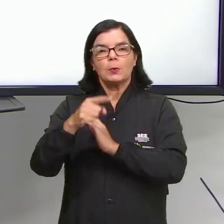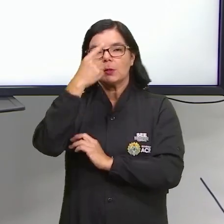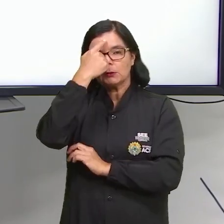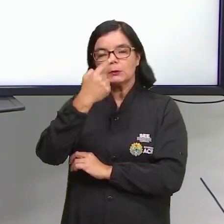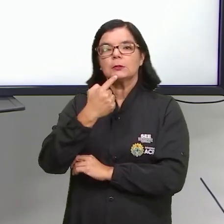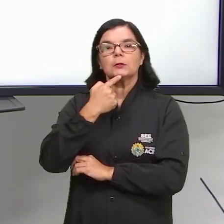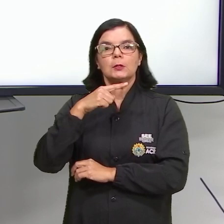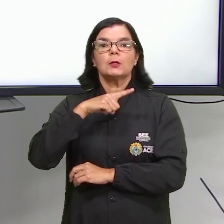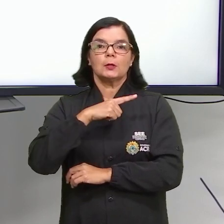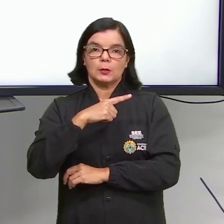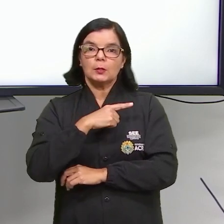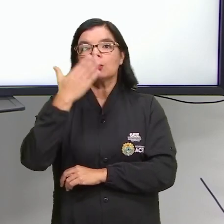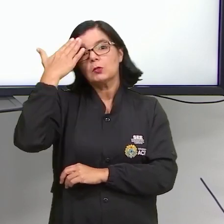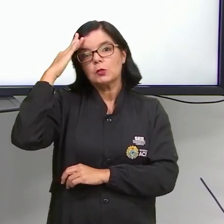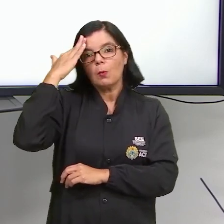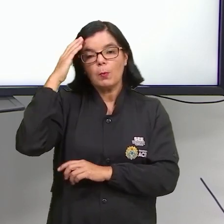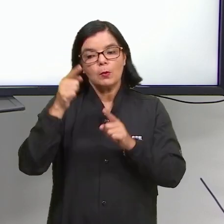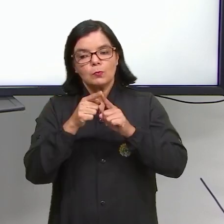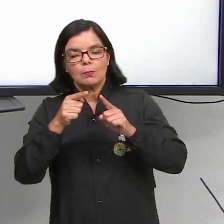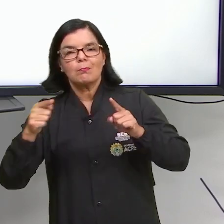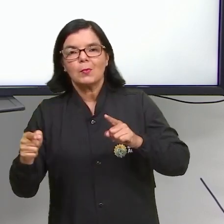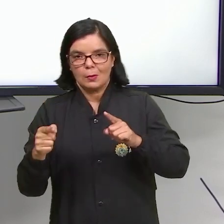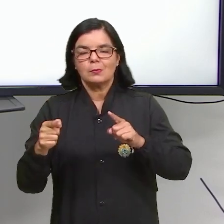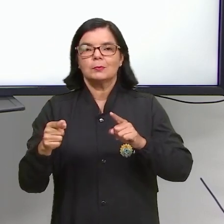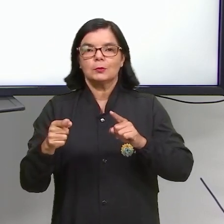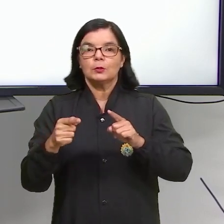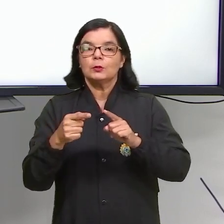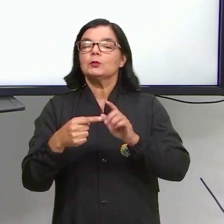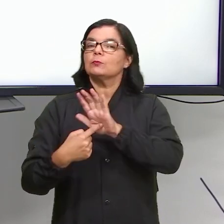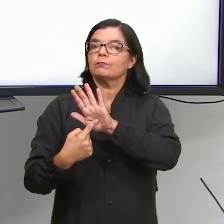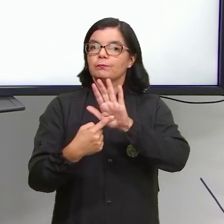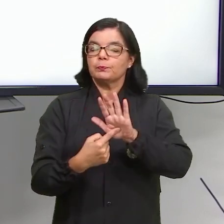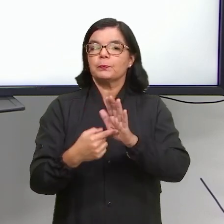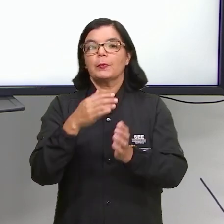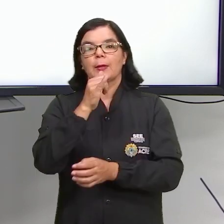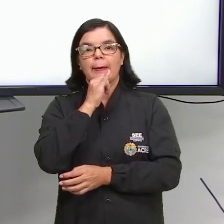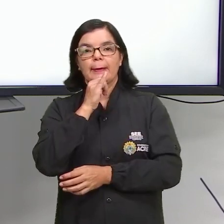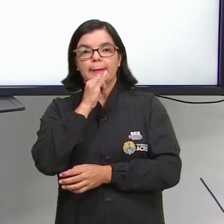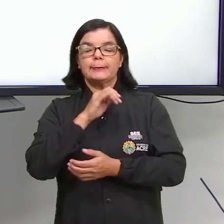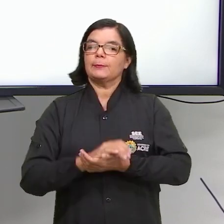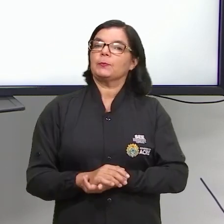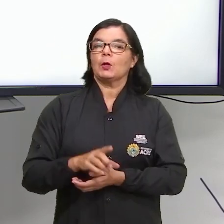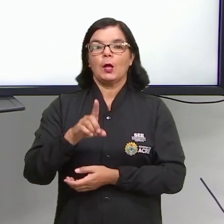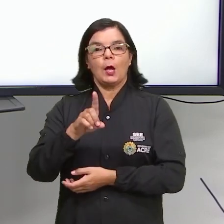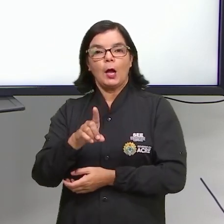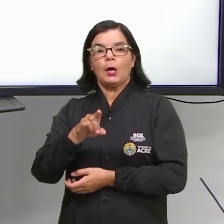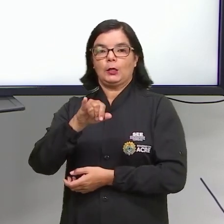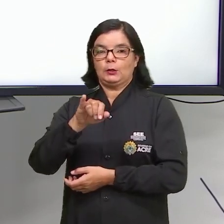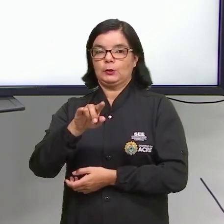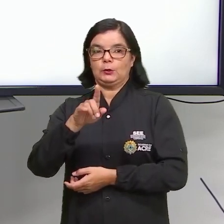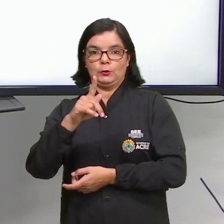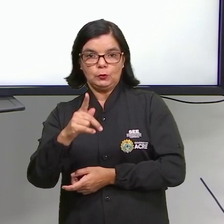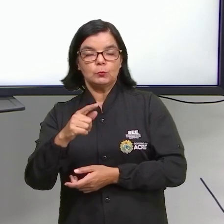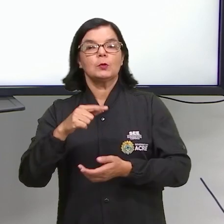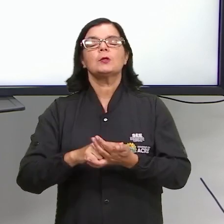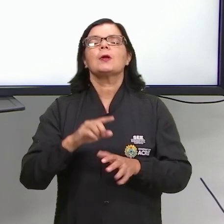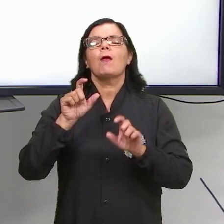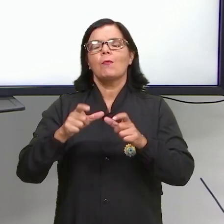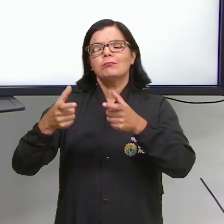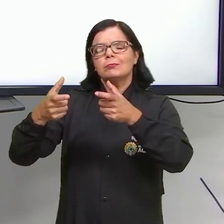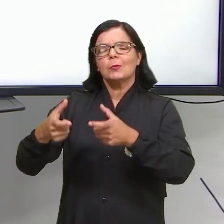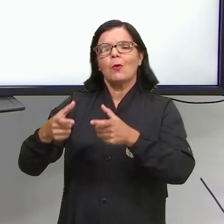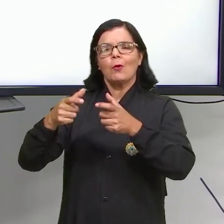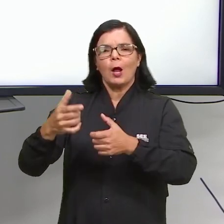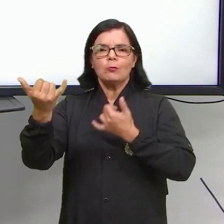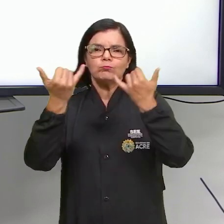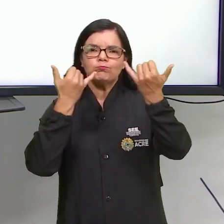importante que você tenha um conhecimento do período histórico citado na questão. No caso, a DIP foi um departamento de imprensa e propaganda criado